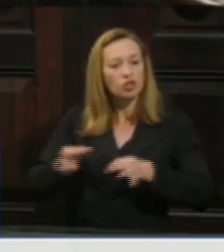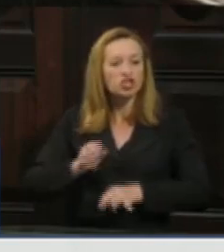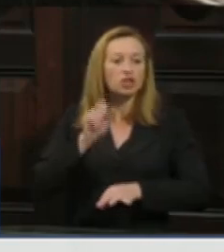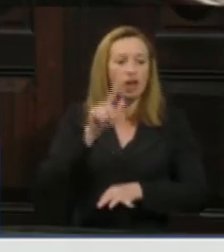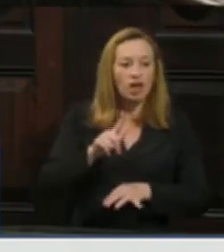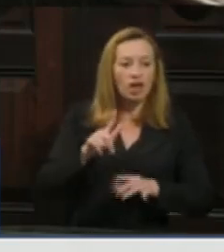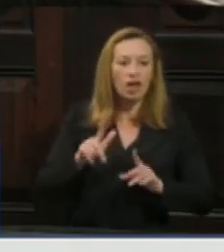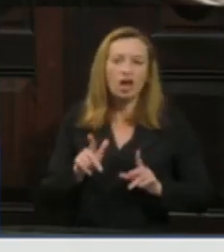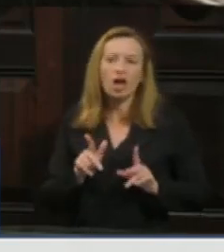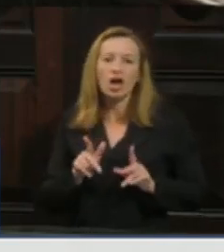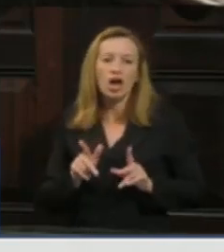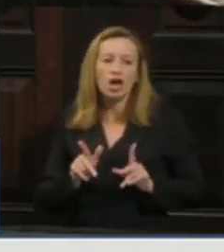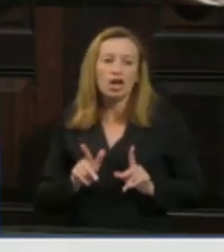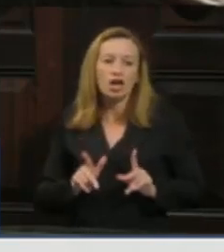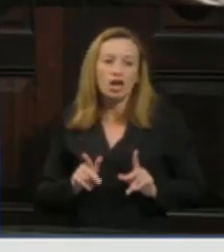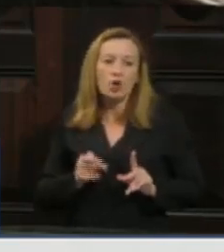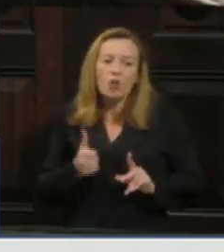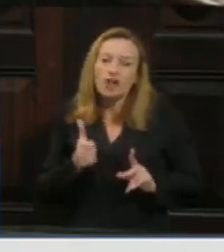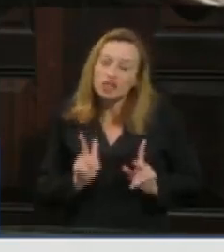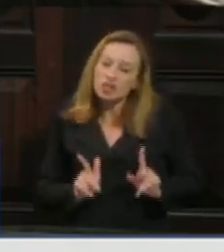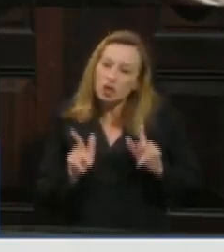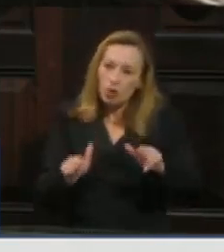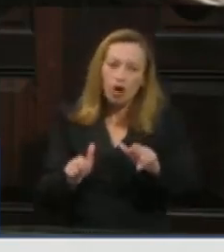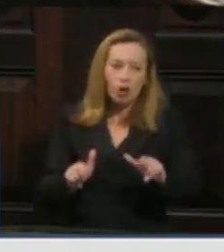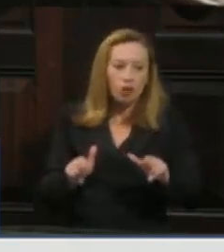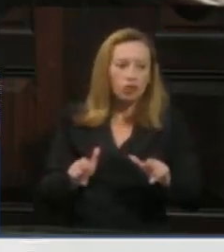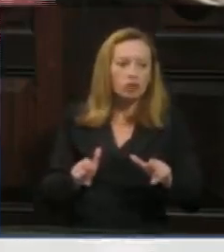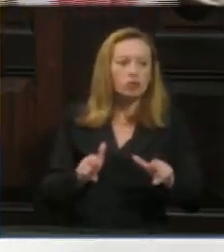eu apresentei um projeto de número